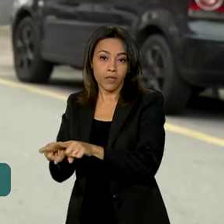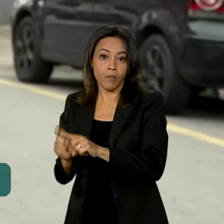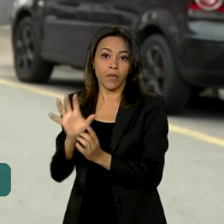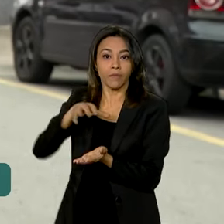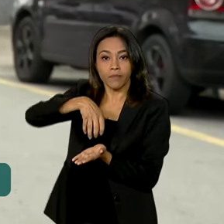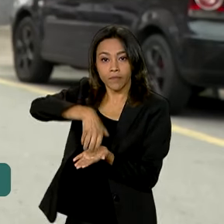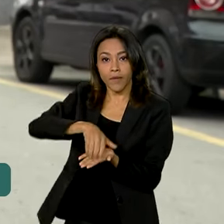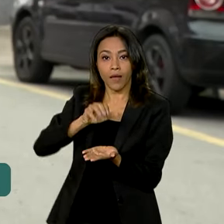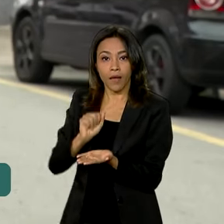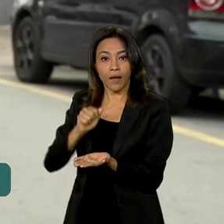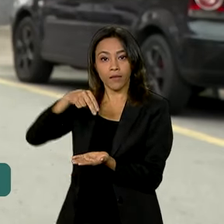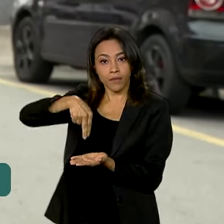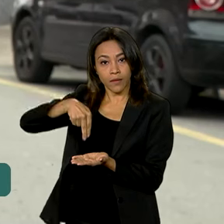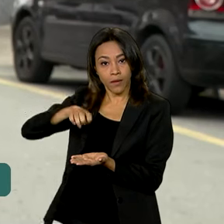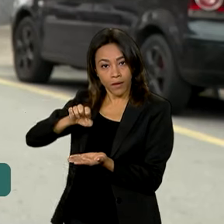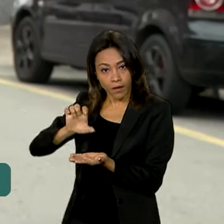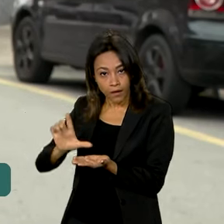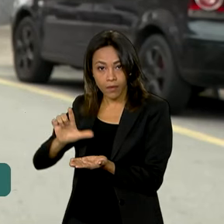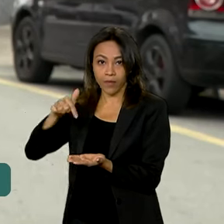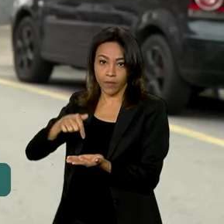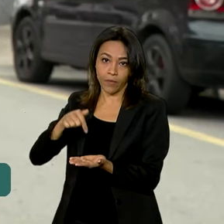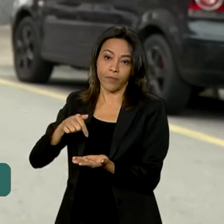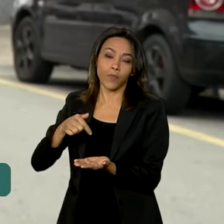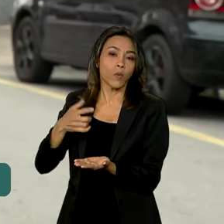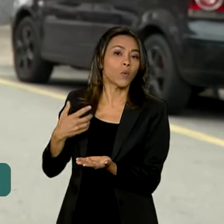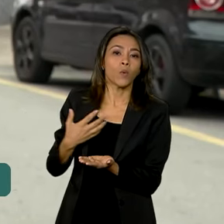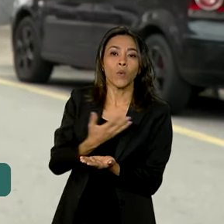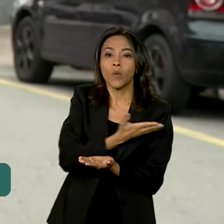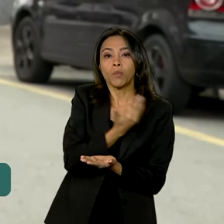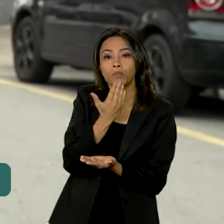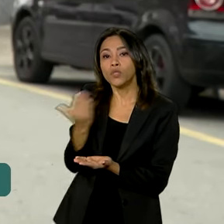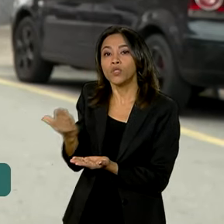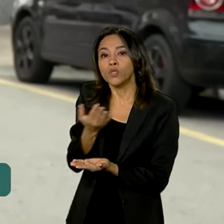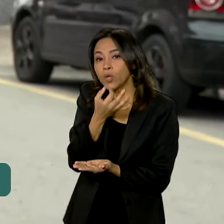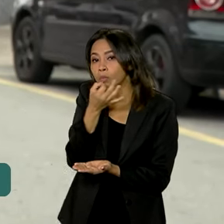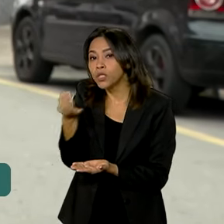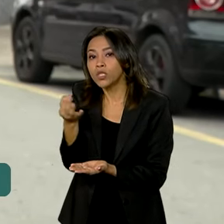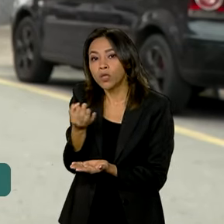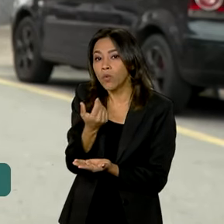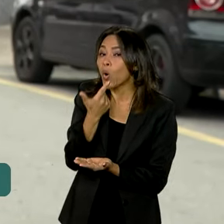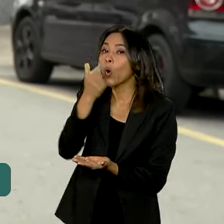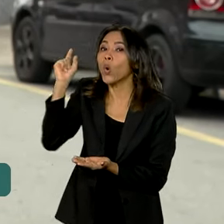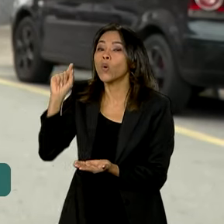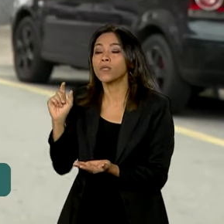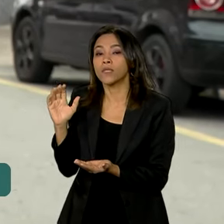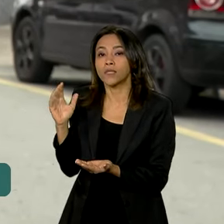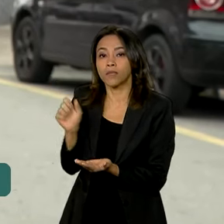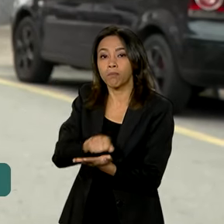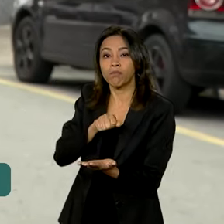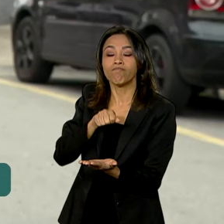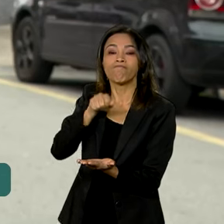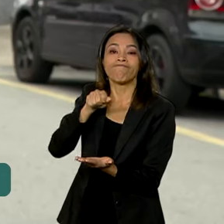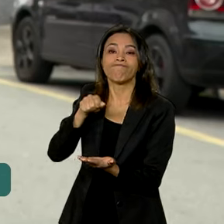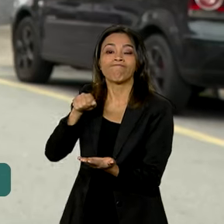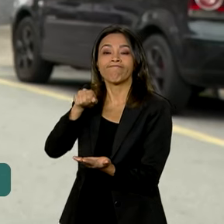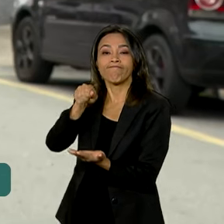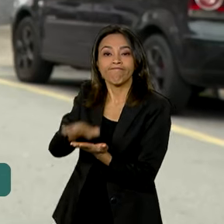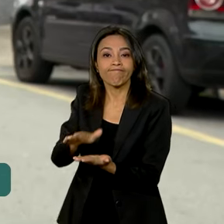Agência Nacional de Energia Elétrica, sugerindo outras medidas punitivas, como uma